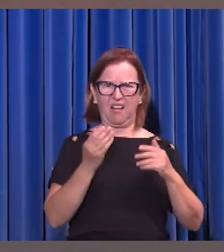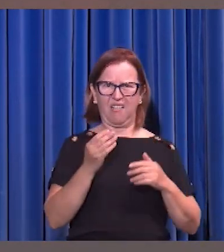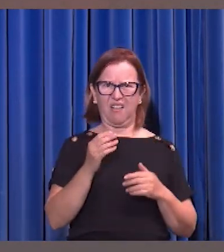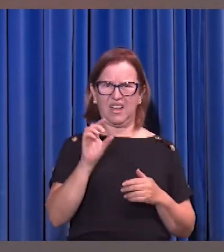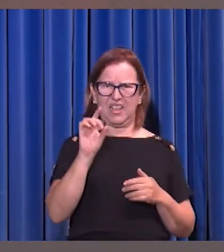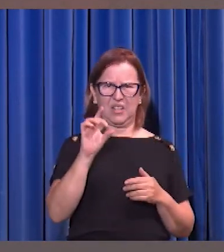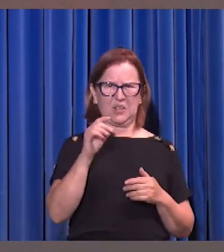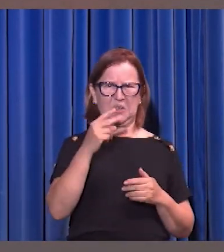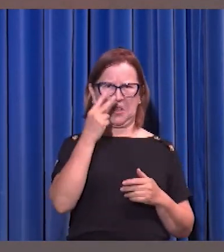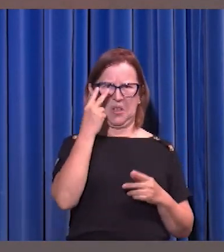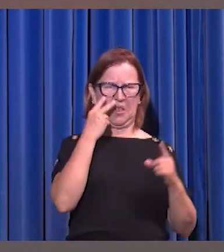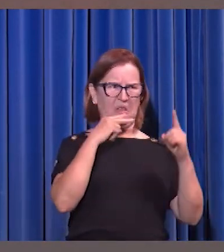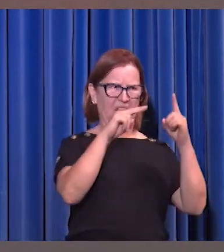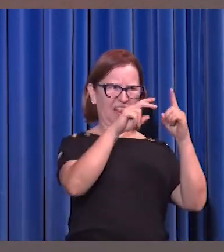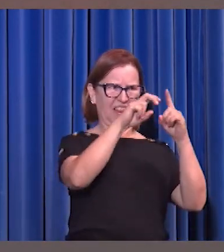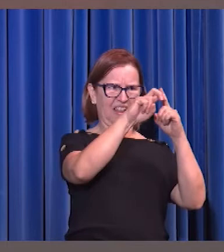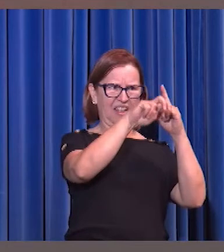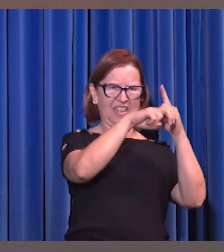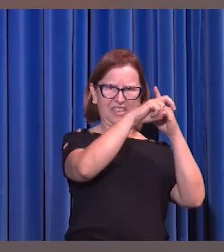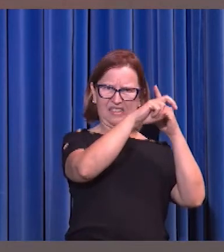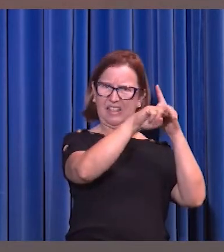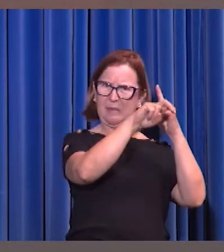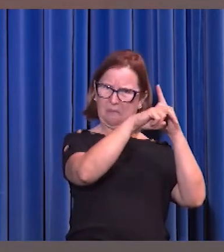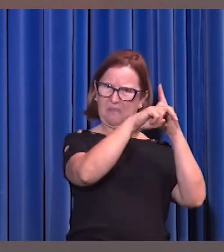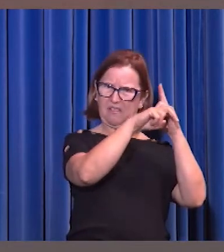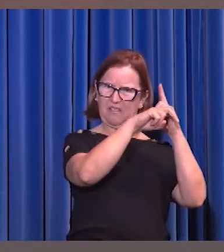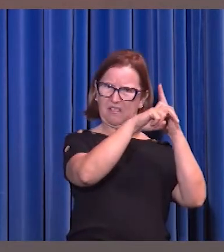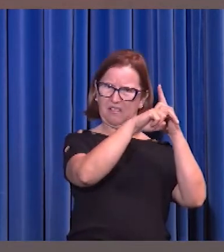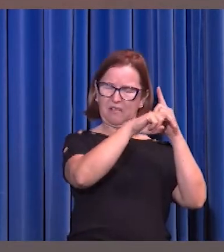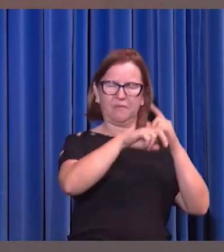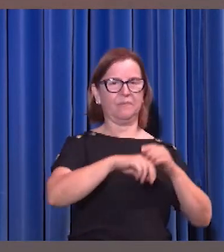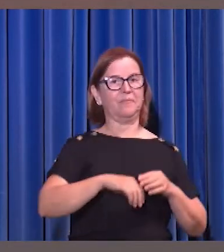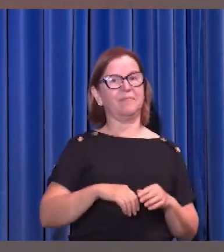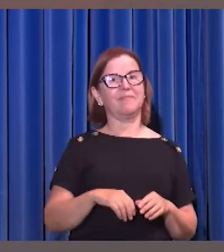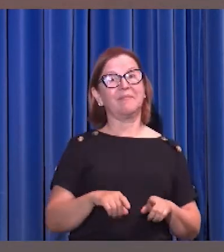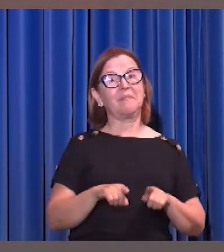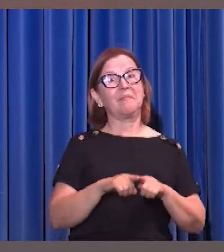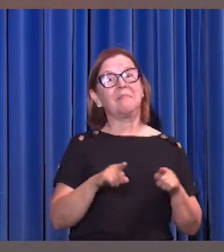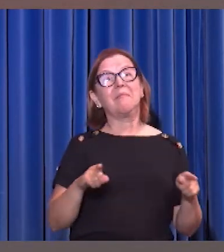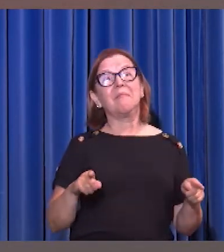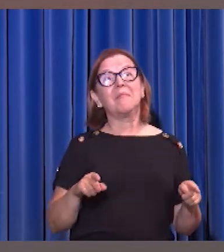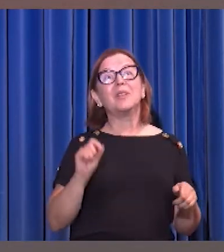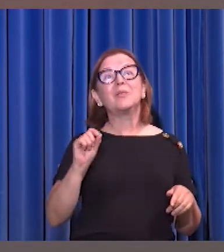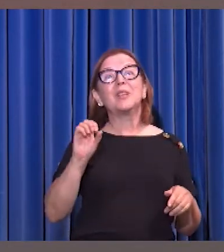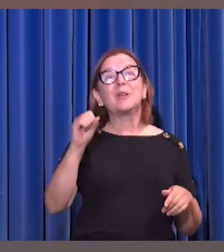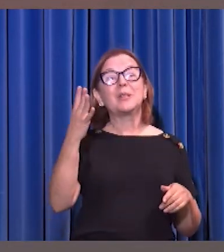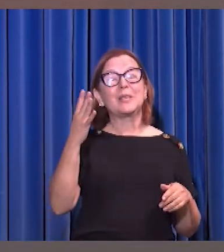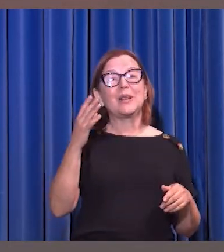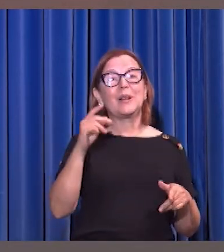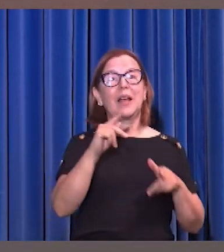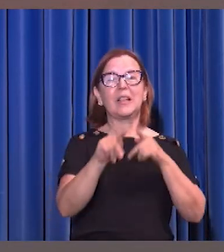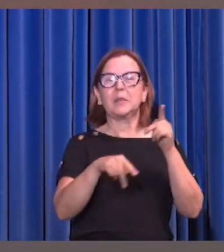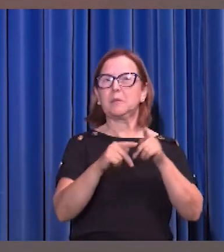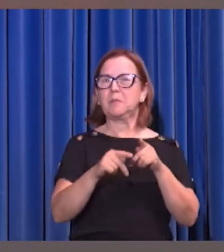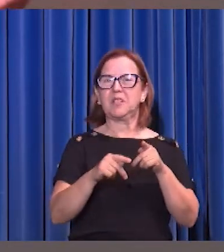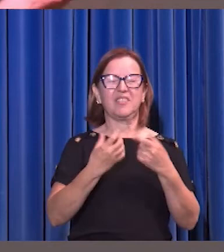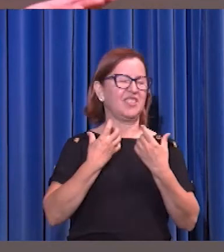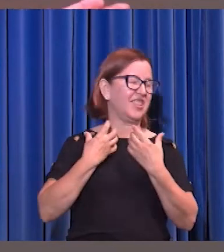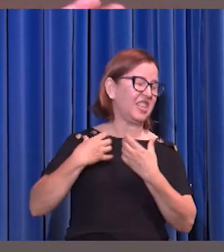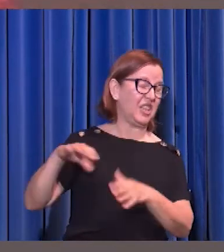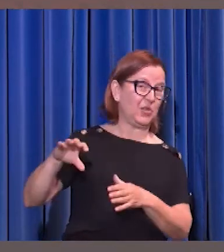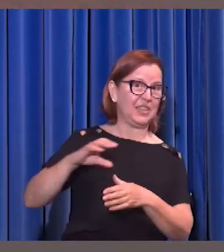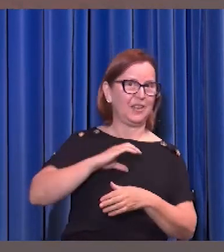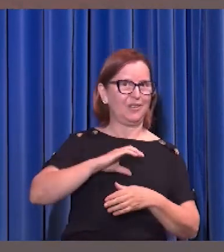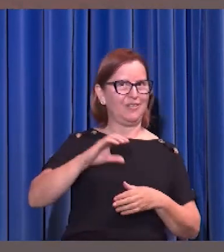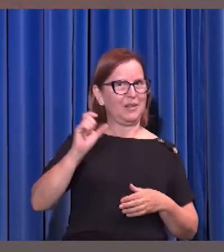brincadeira? Só que o que aconteceu com aqueles que talvez não quiseram fazer isso? Não quiseram